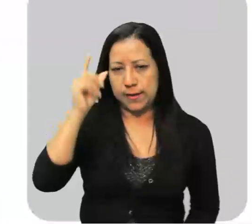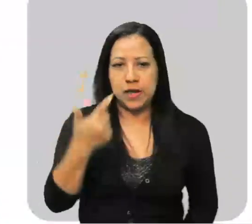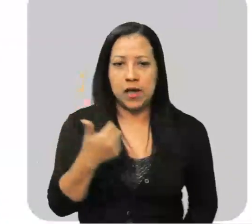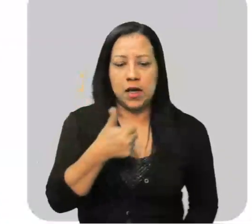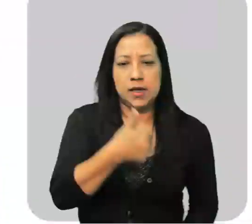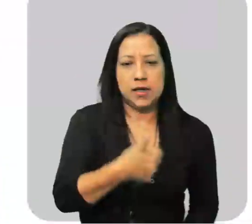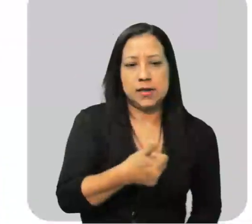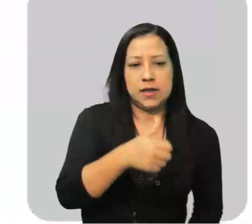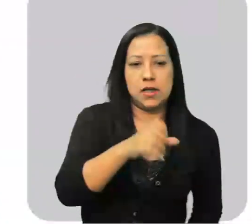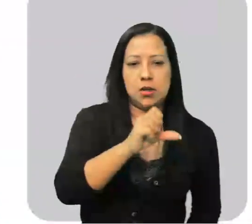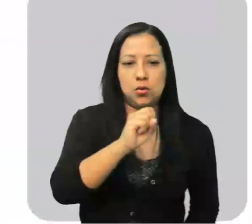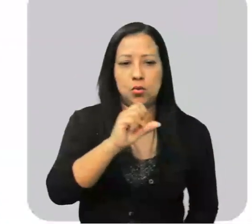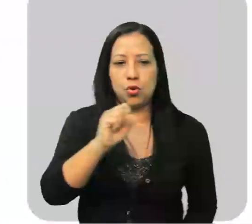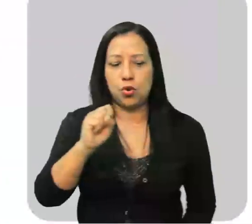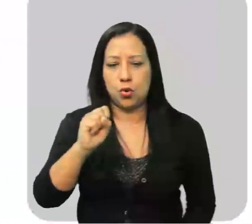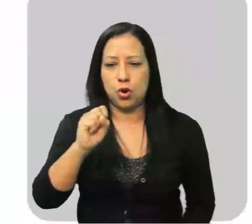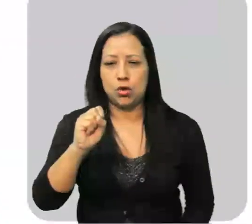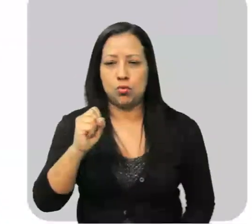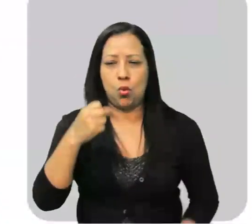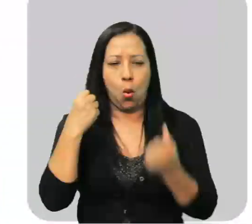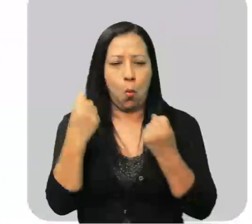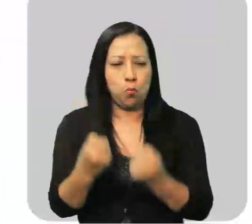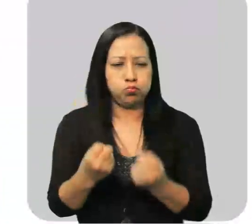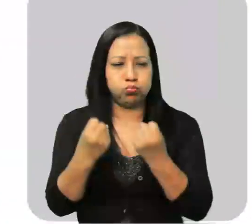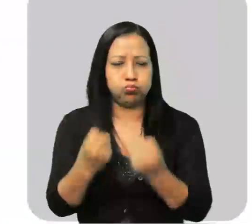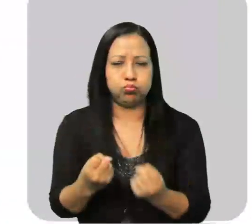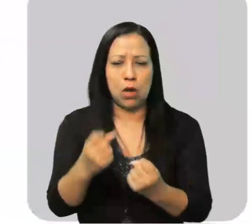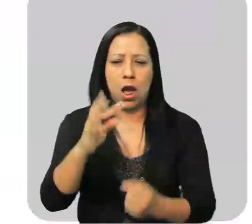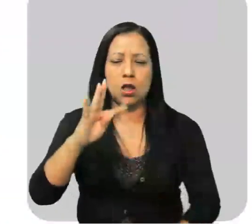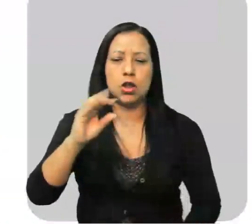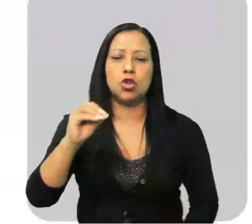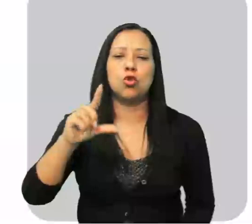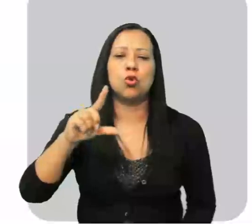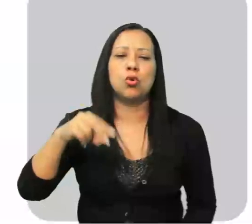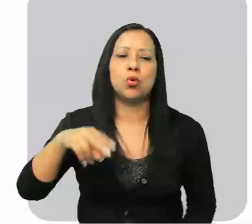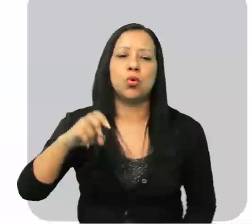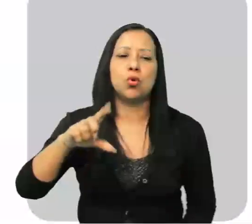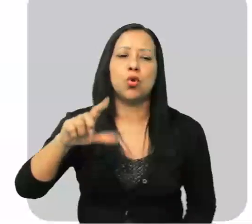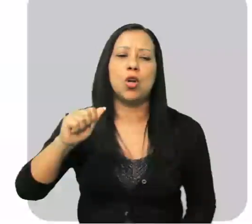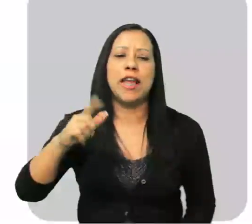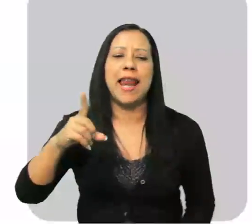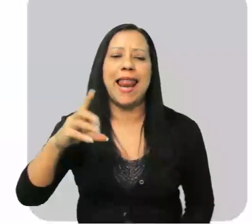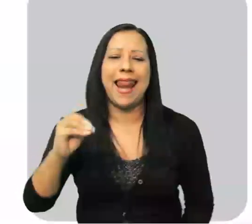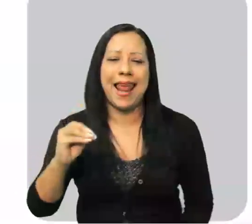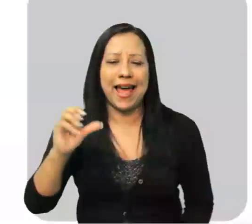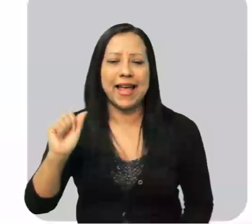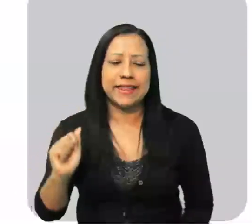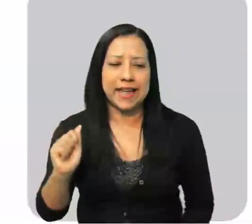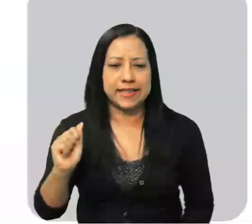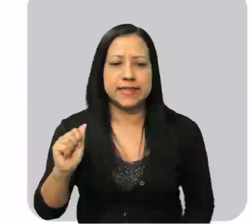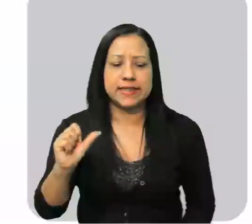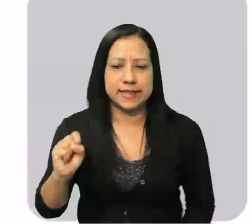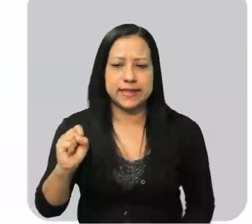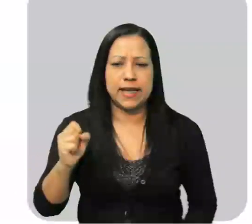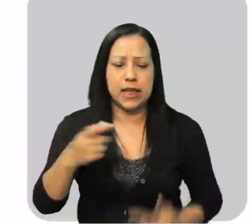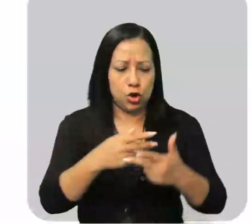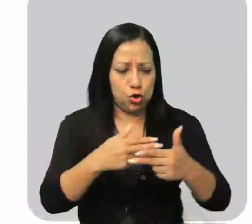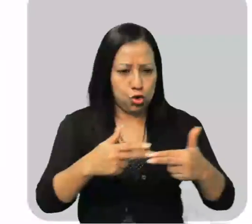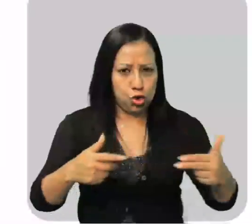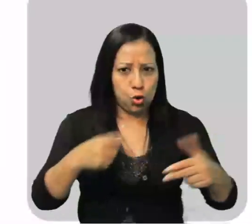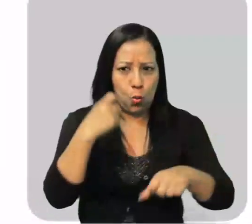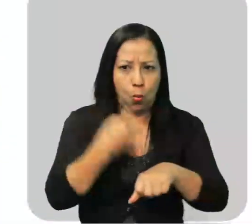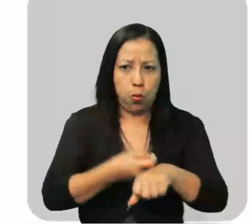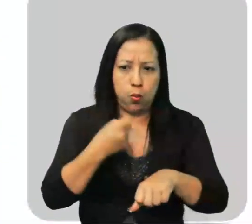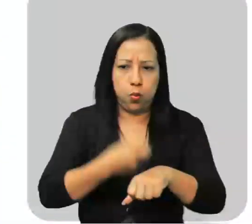Ok? 188 toneladas de resíduos sólidos são coletados por